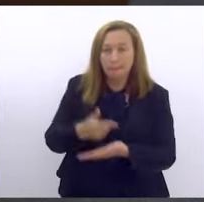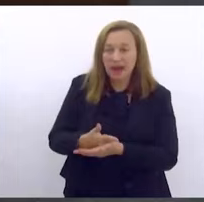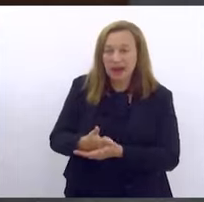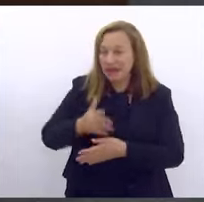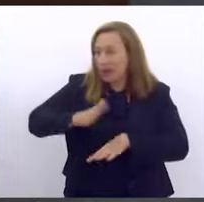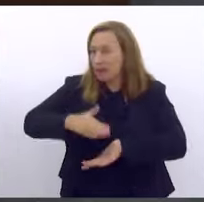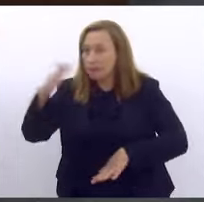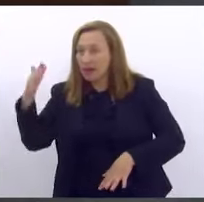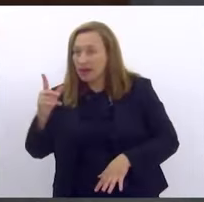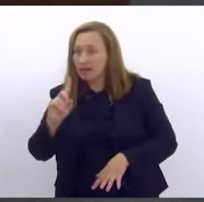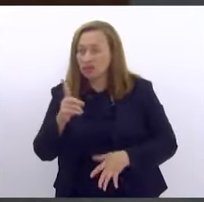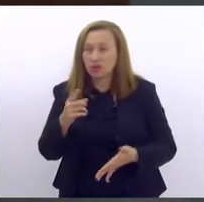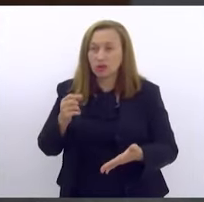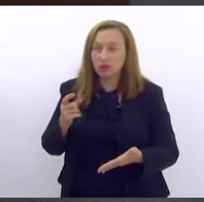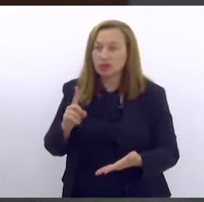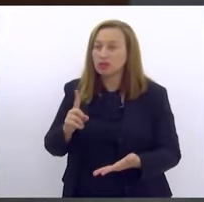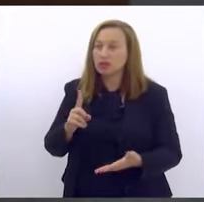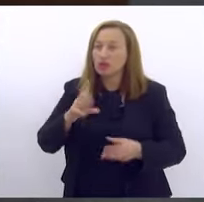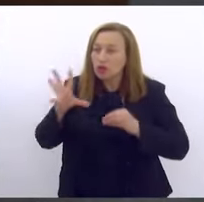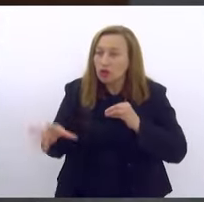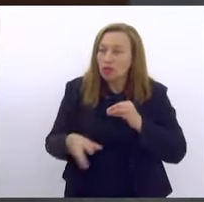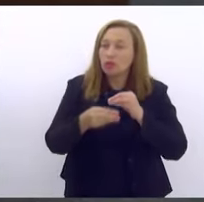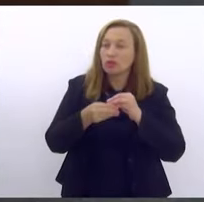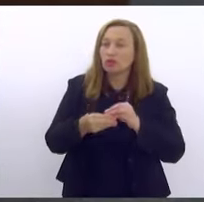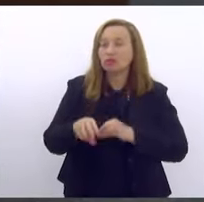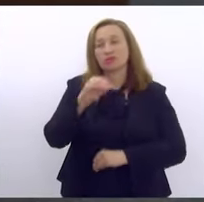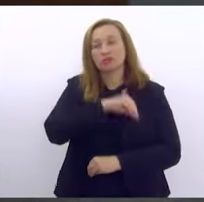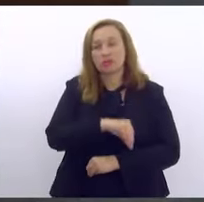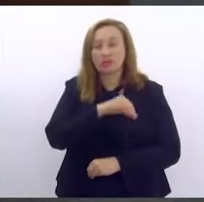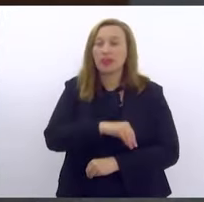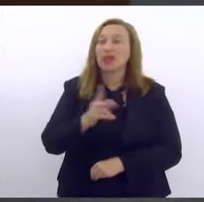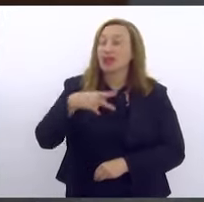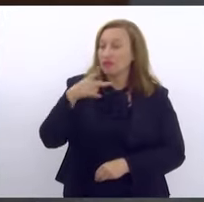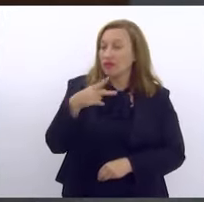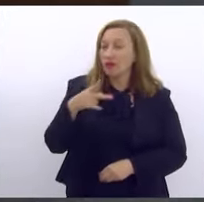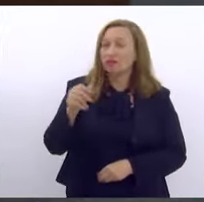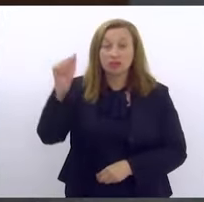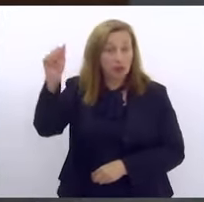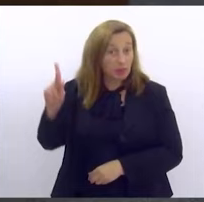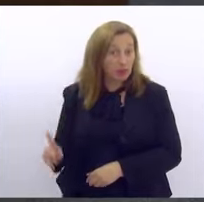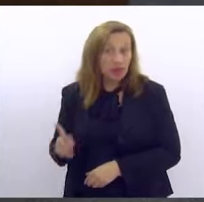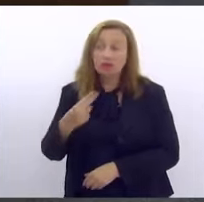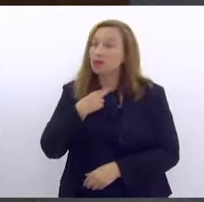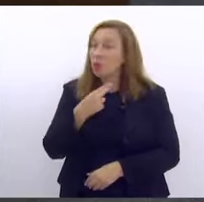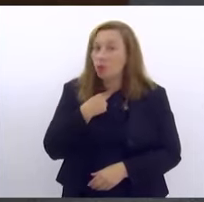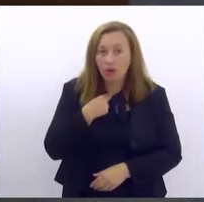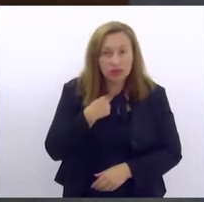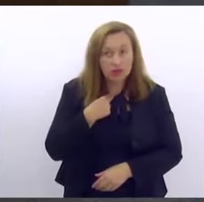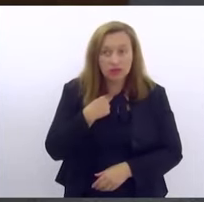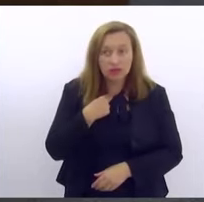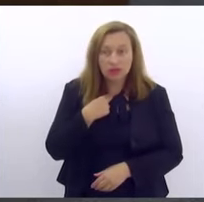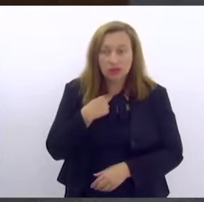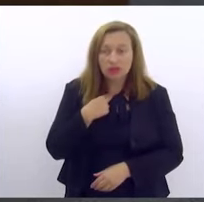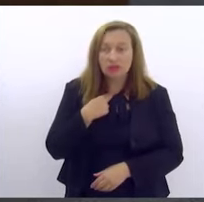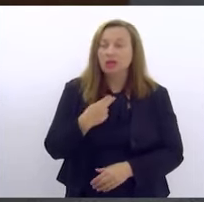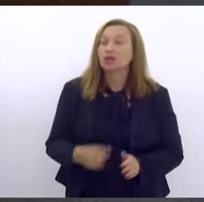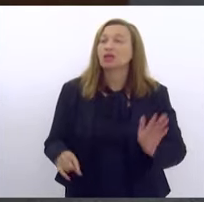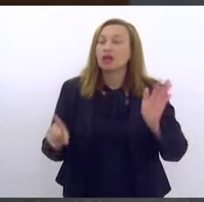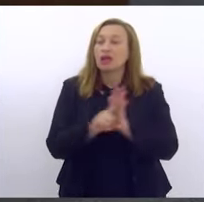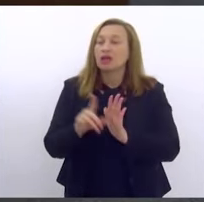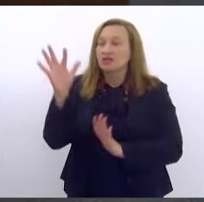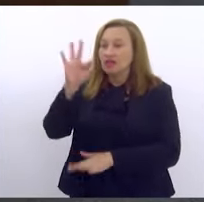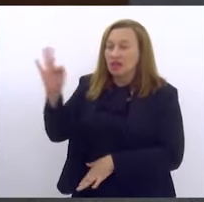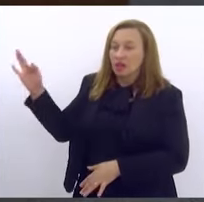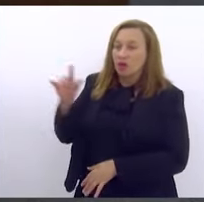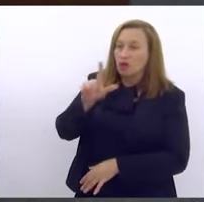que que eu resgato isso? Porque é com muita dor que eu digo. Os aposentados não podem, por conta da legislação federal do